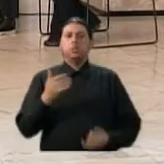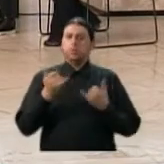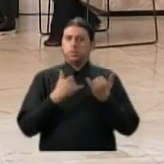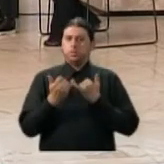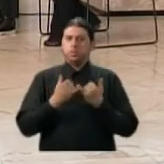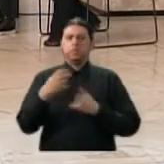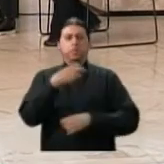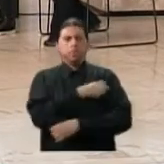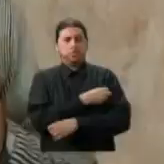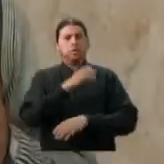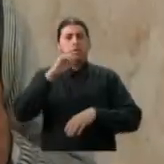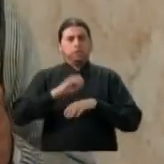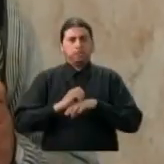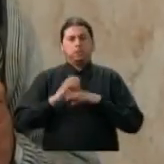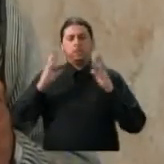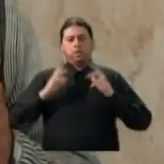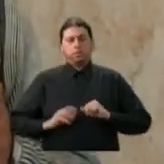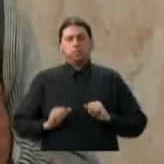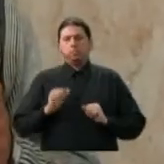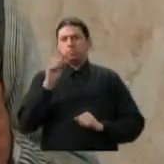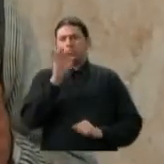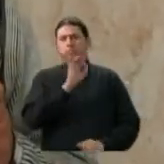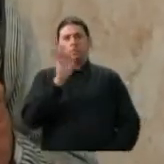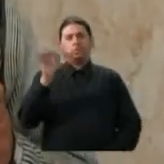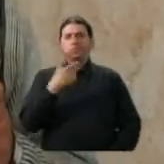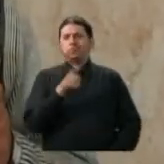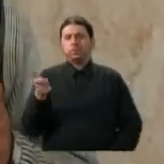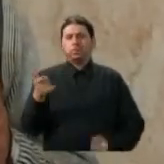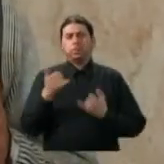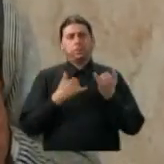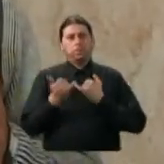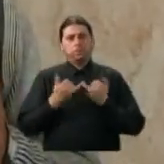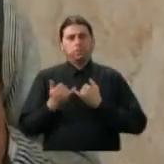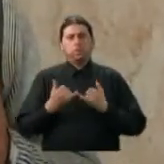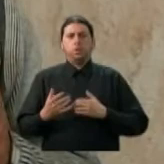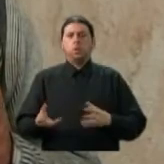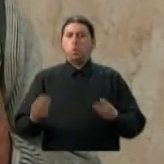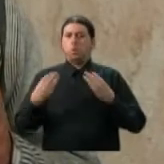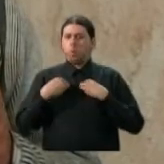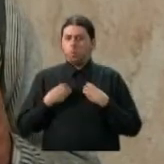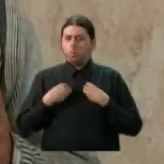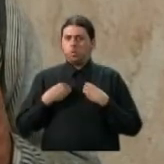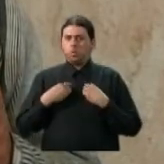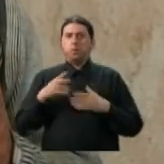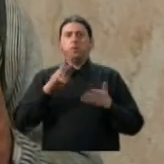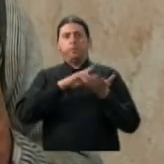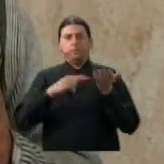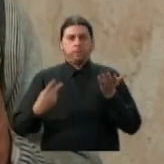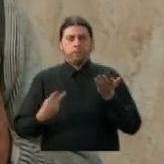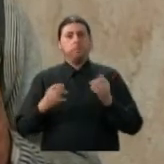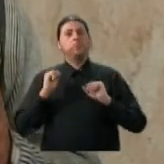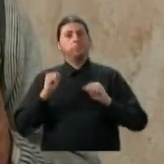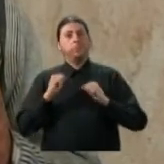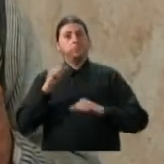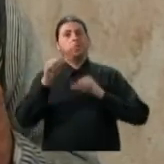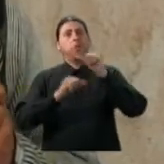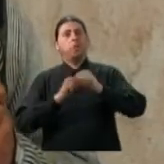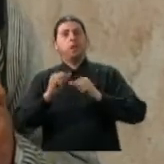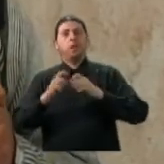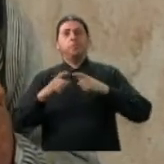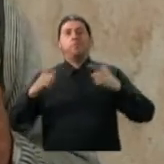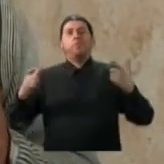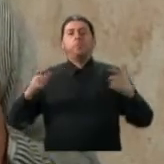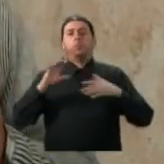imune. Então, não significa que, ao ser contaminado com o vírus, não possa contrair a doença. Então, essa questão de